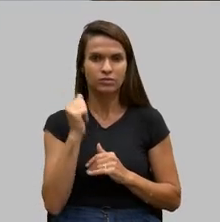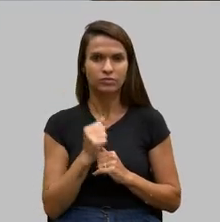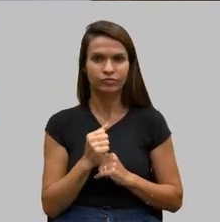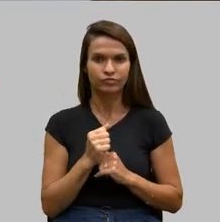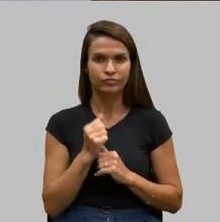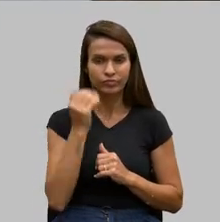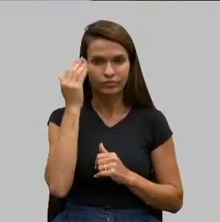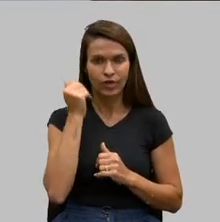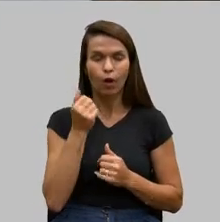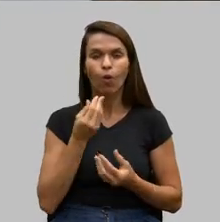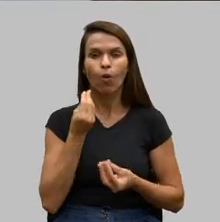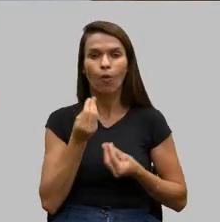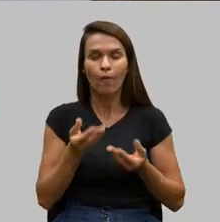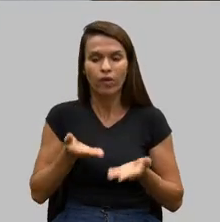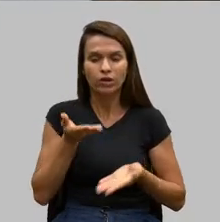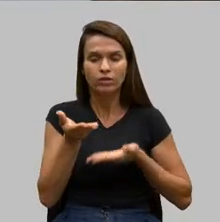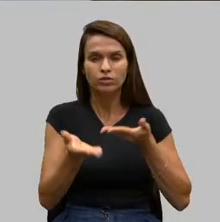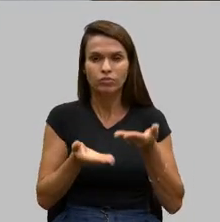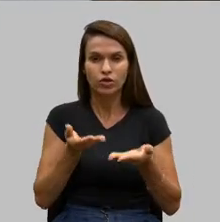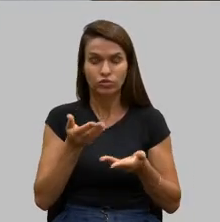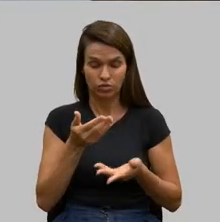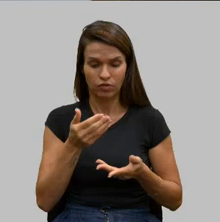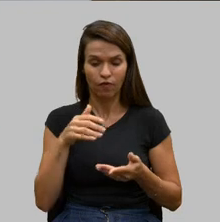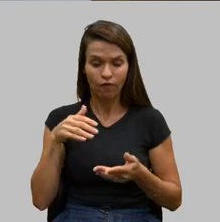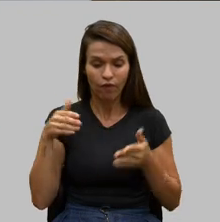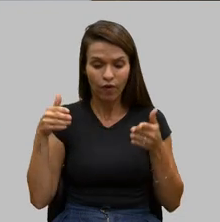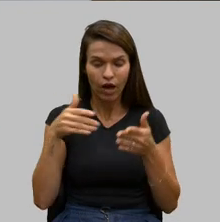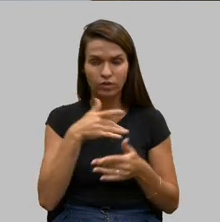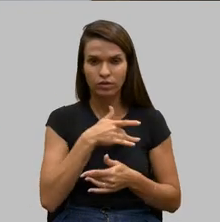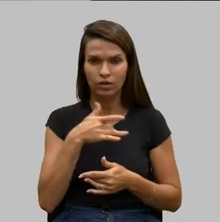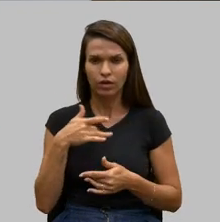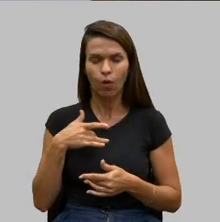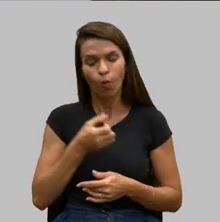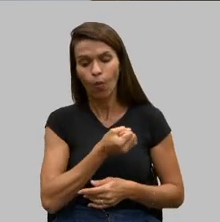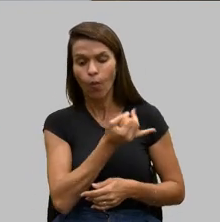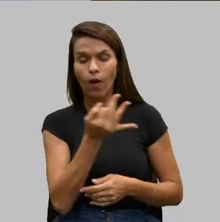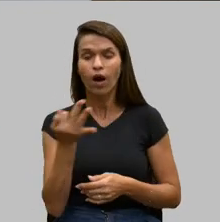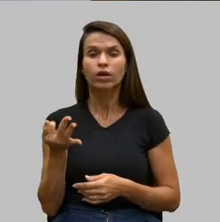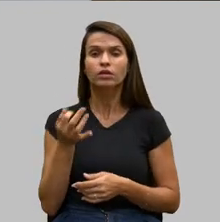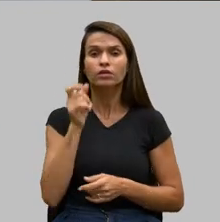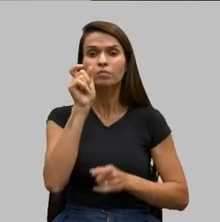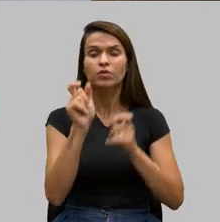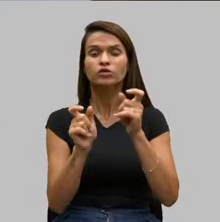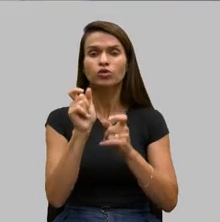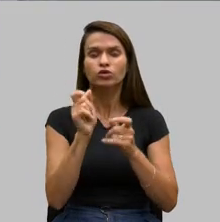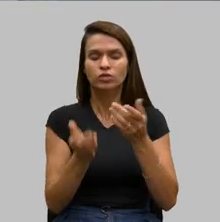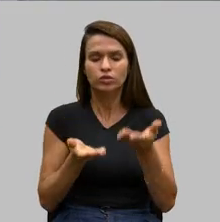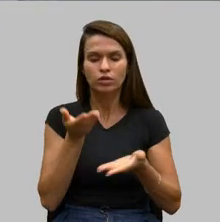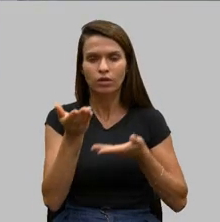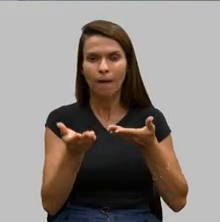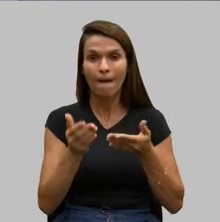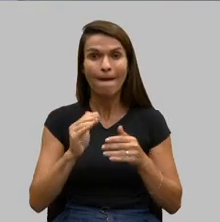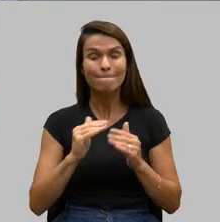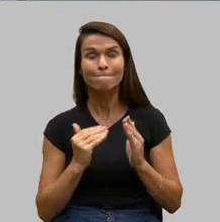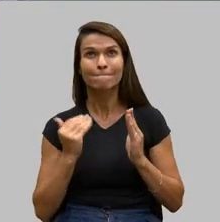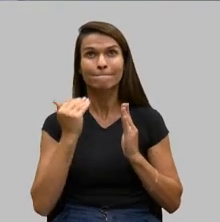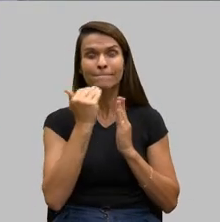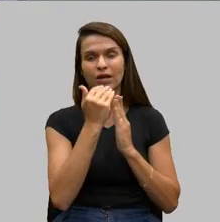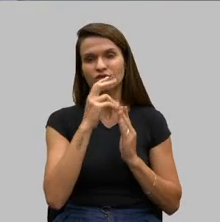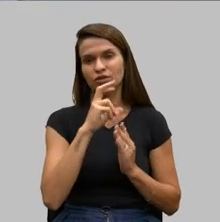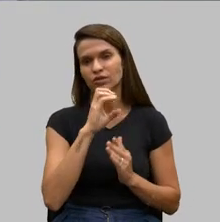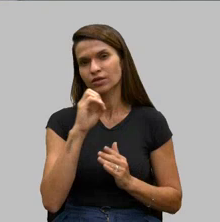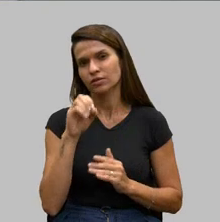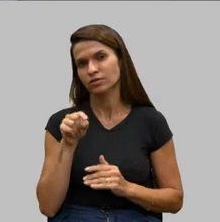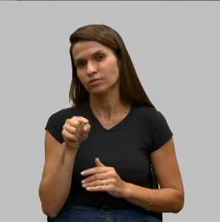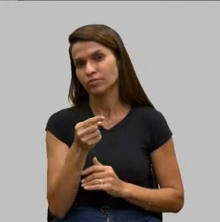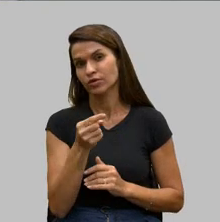atendimento nosso de saúde aqui quantas pessoas nós atendemos passa de 500.000